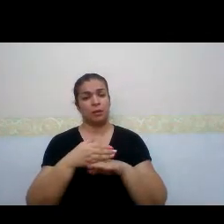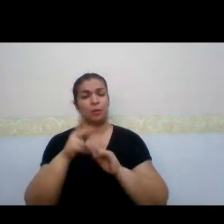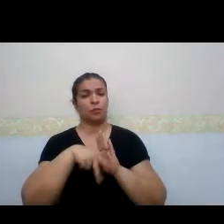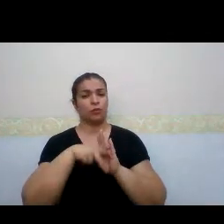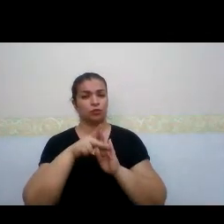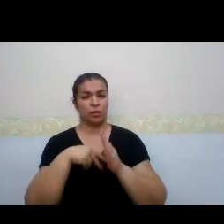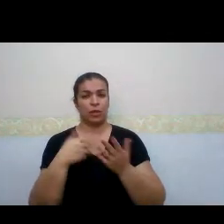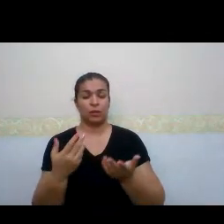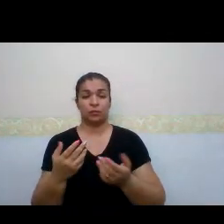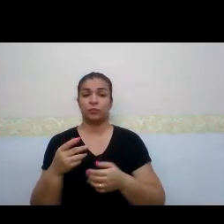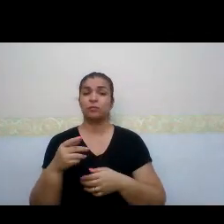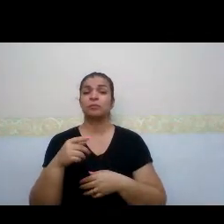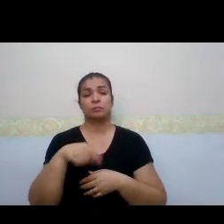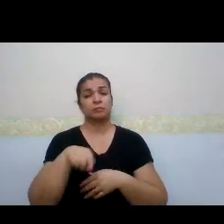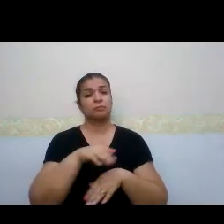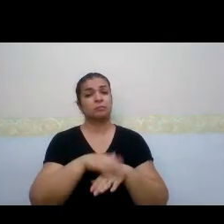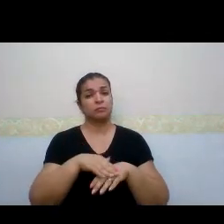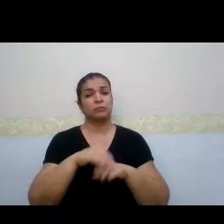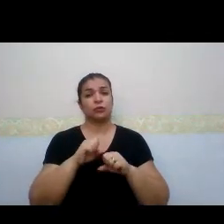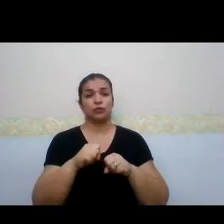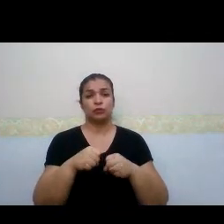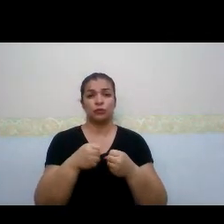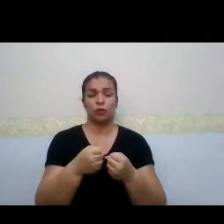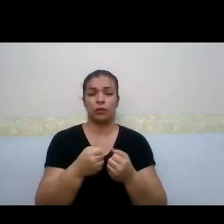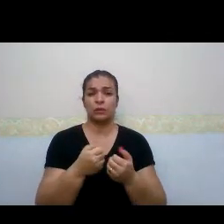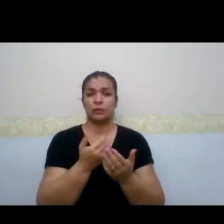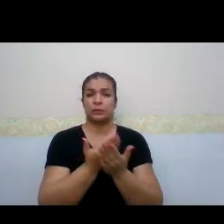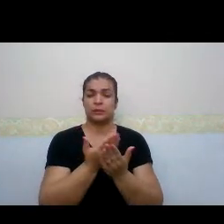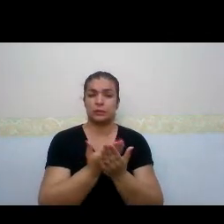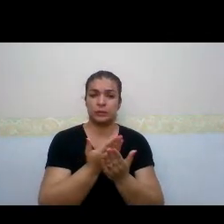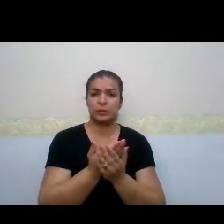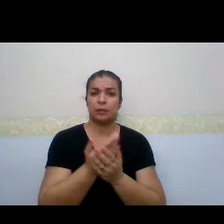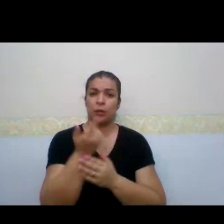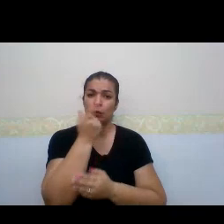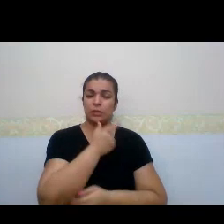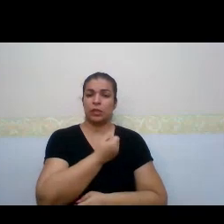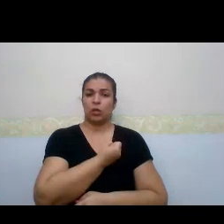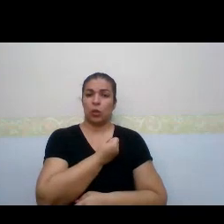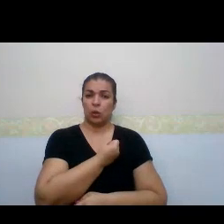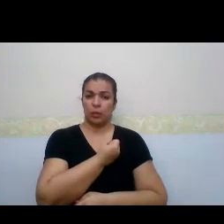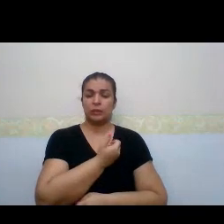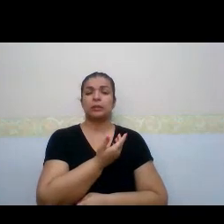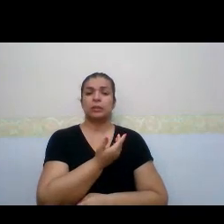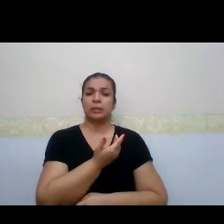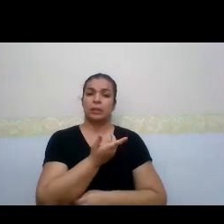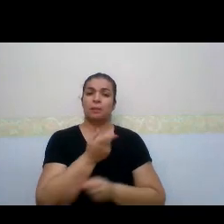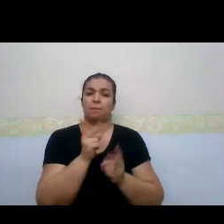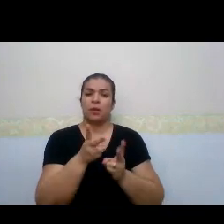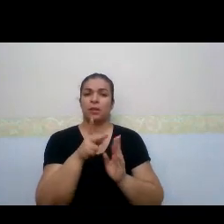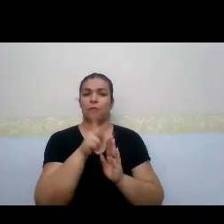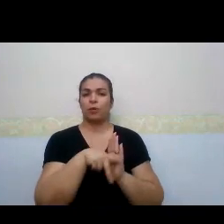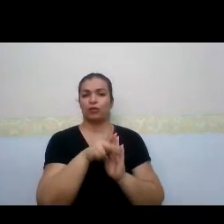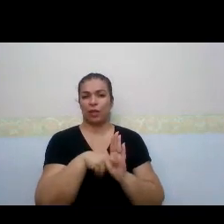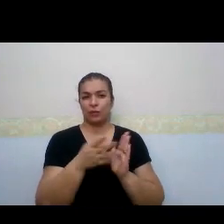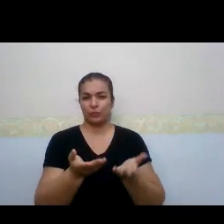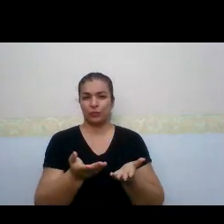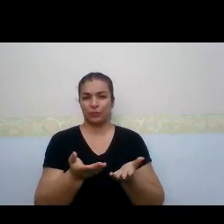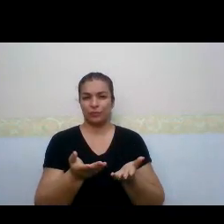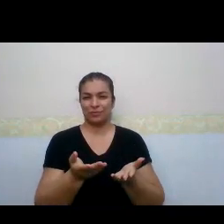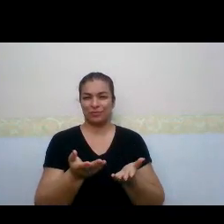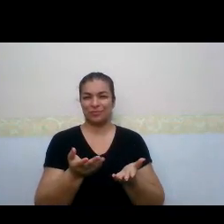dentro da sala de aula para manter a média e assim serem mantidos nos projetos? Já pararam para